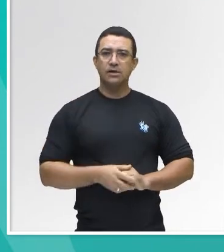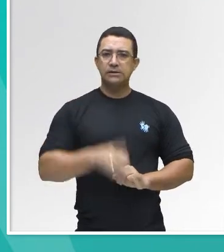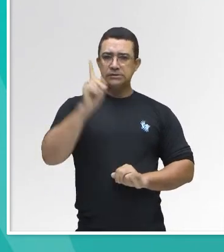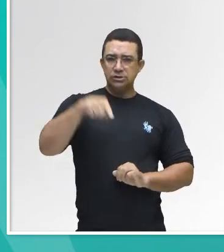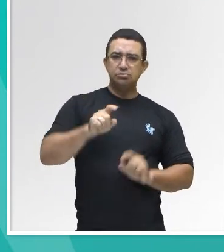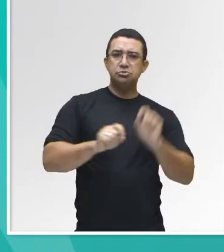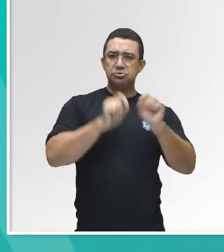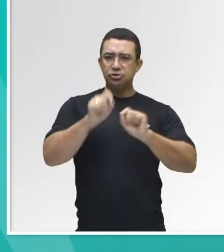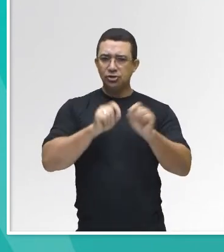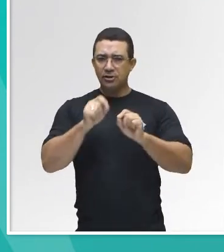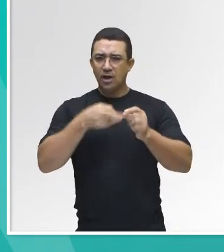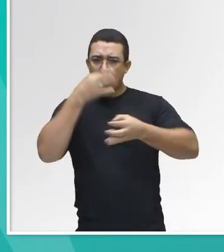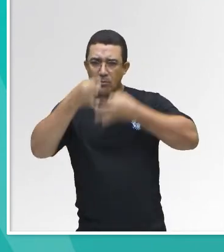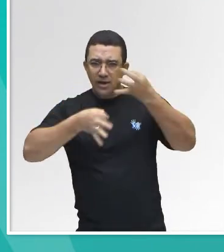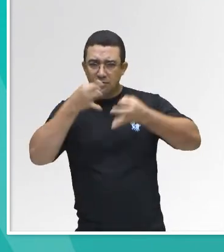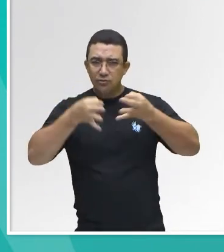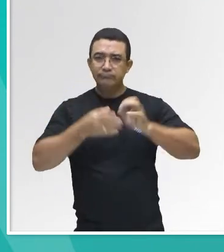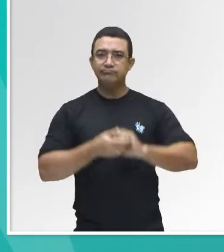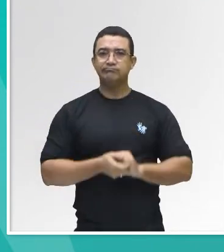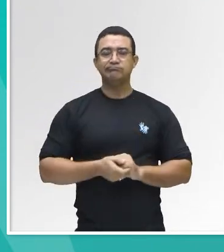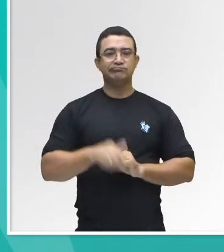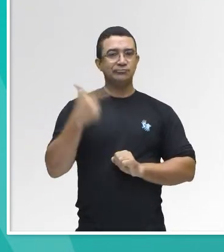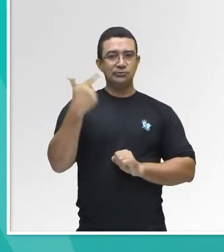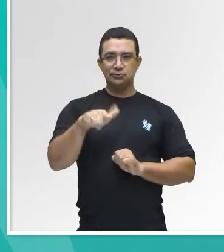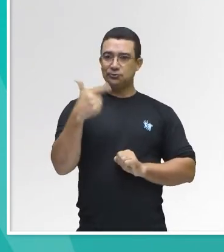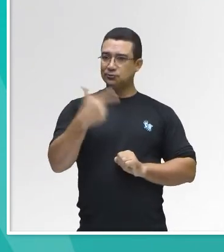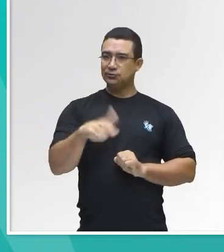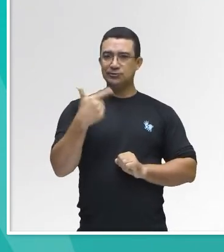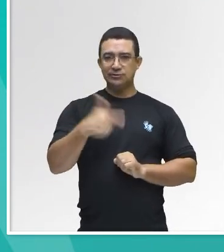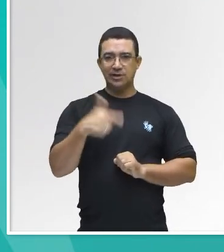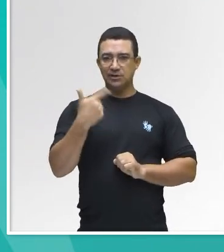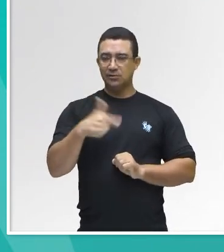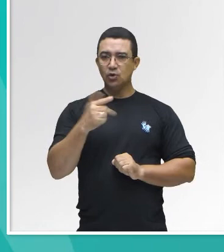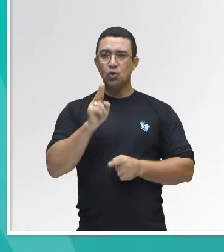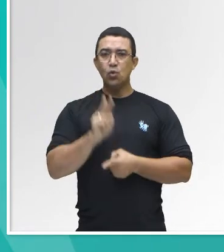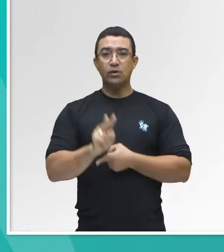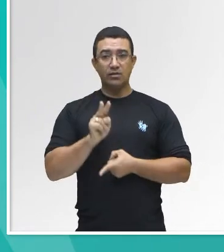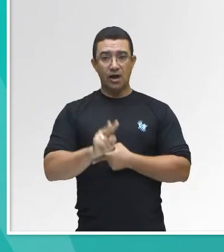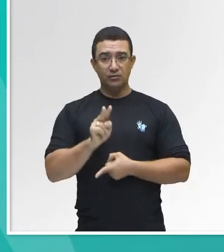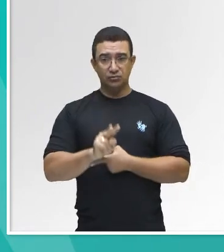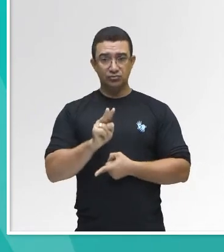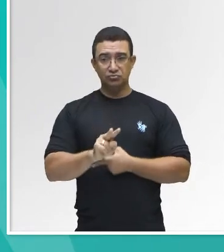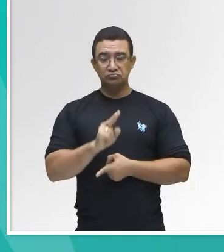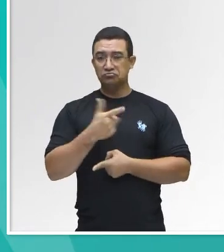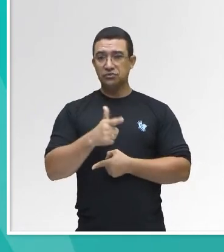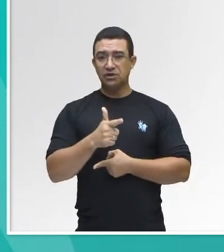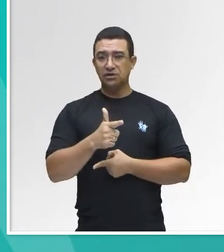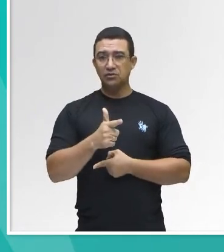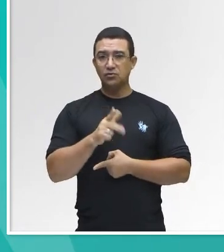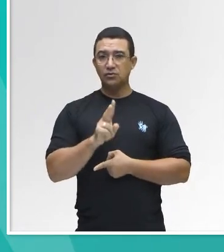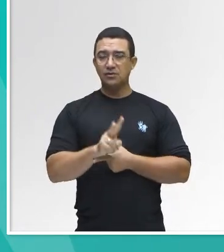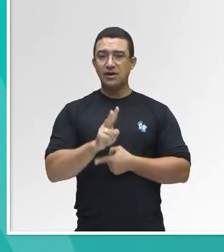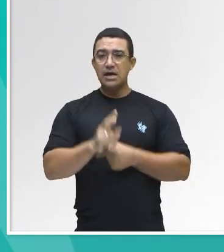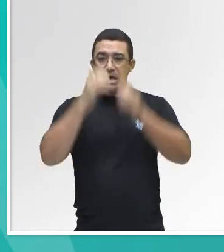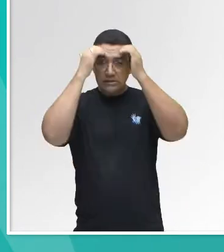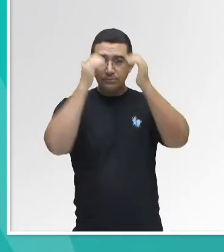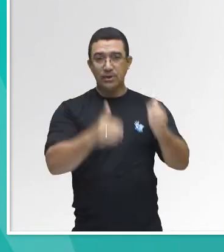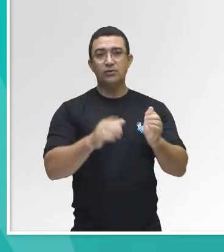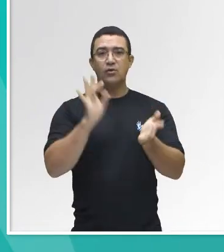acabamos de observar, não há preservação da verdade, como sucede com